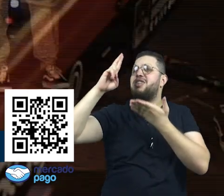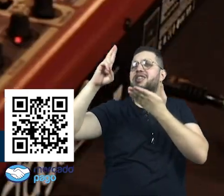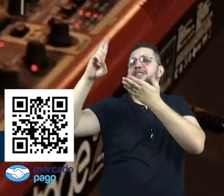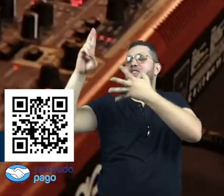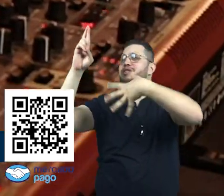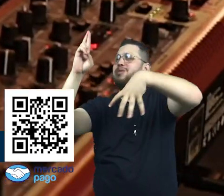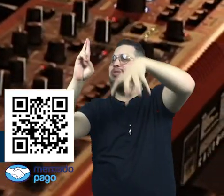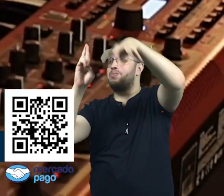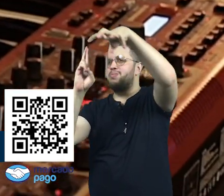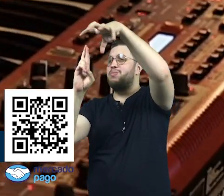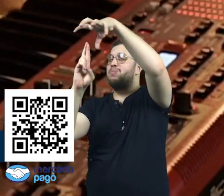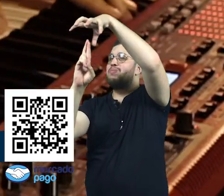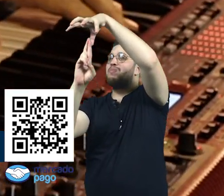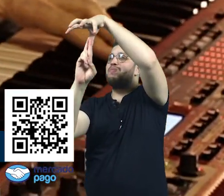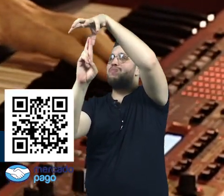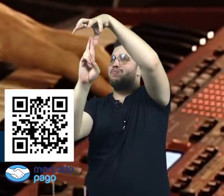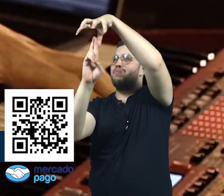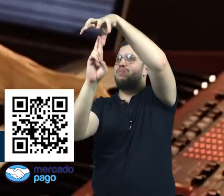Rei dos